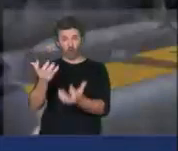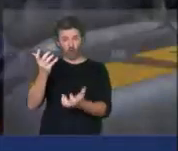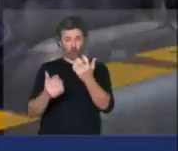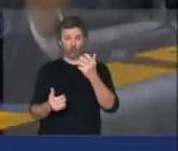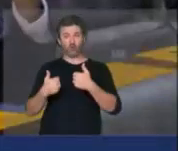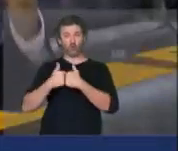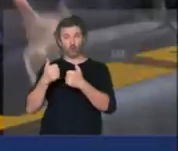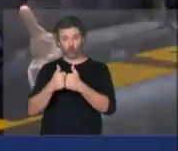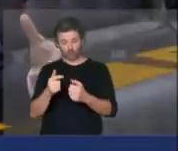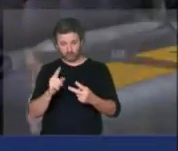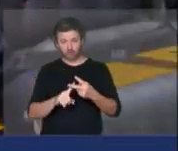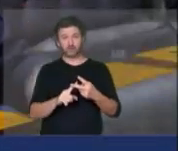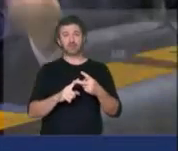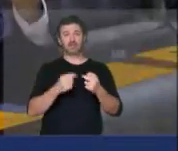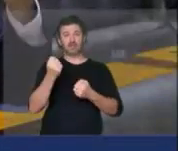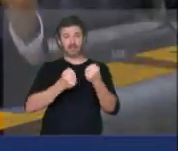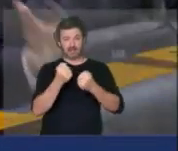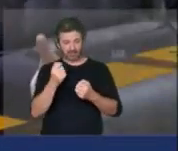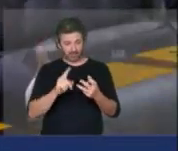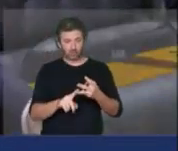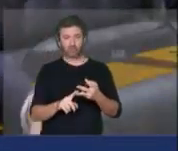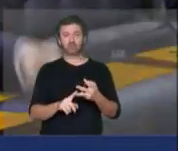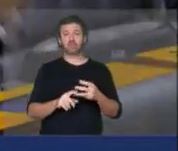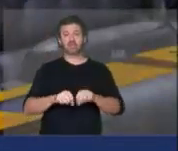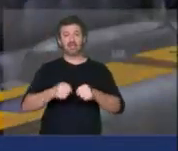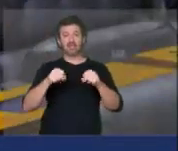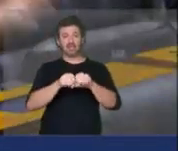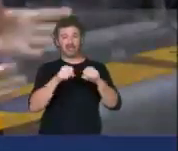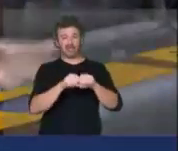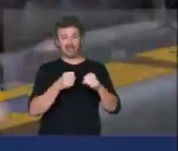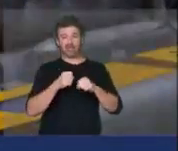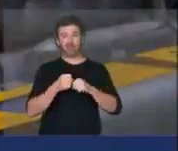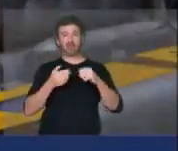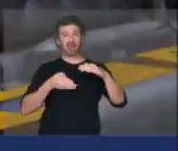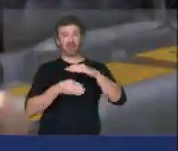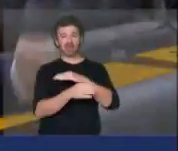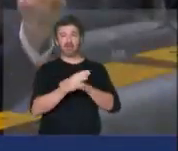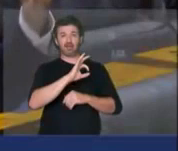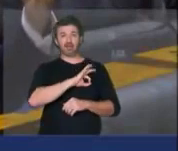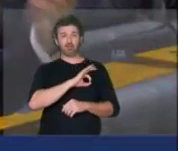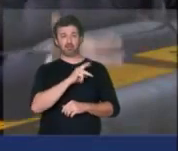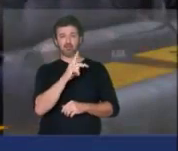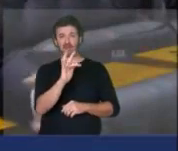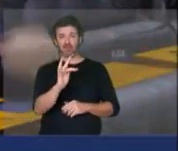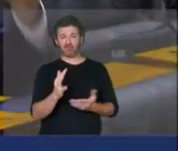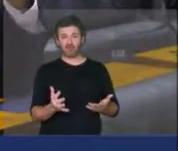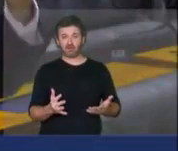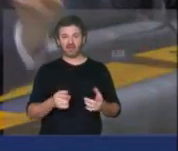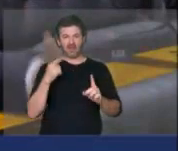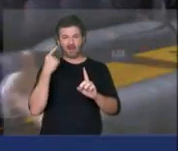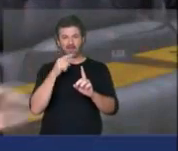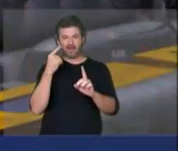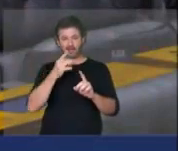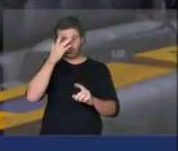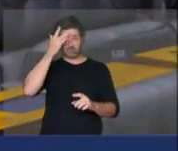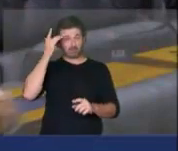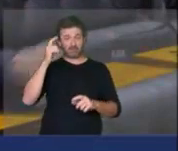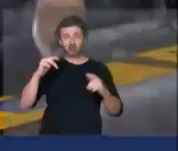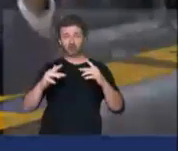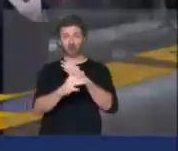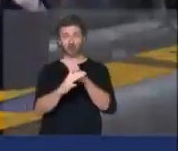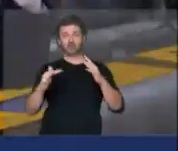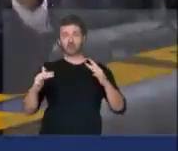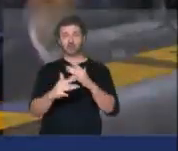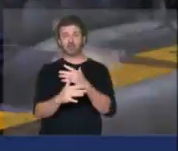atearam fogo em ônibus, em veículos, destruíram a entrada da Polícia Federal, ameaçaram pessoas